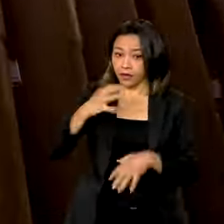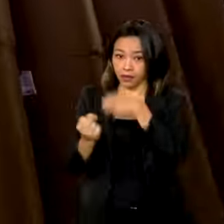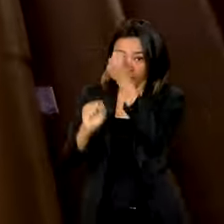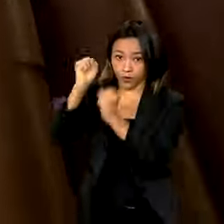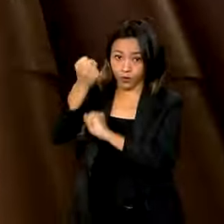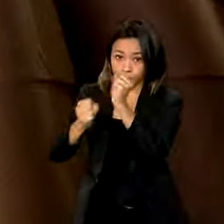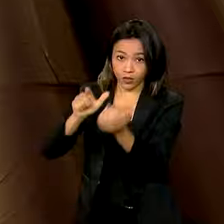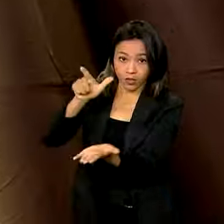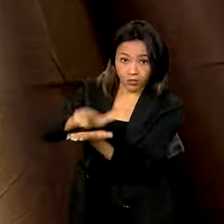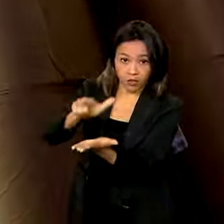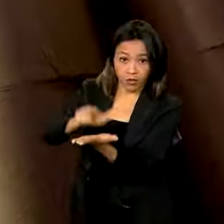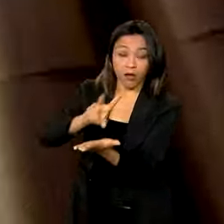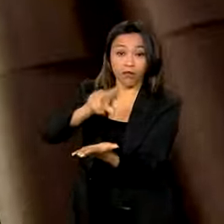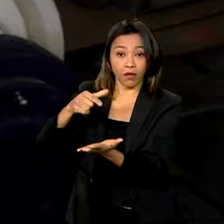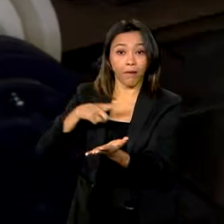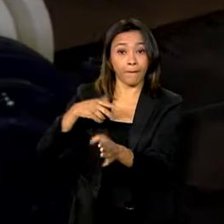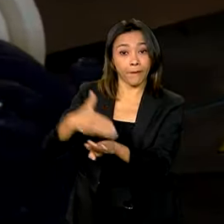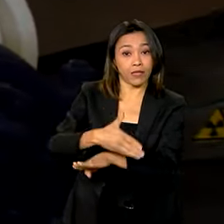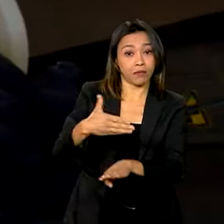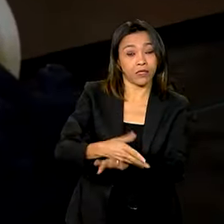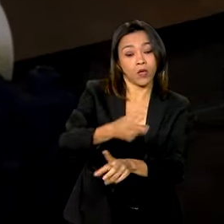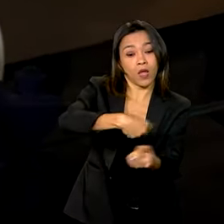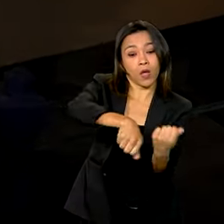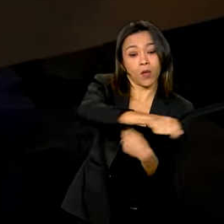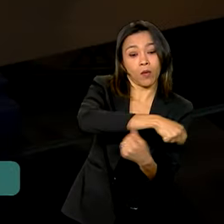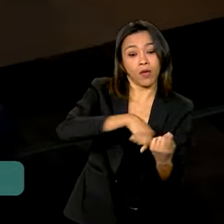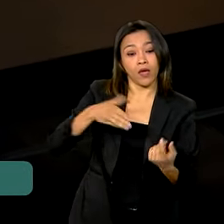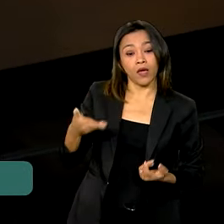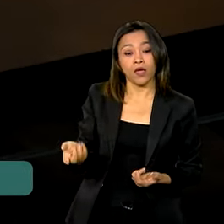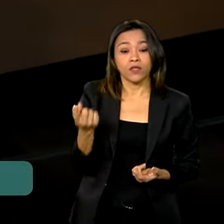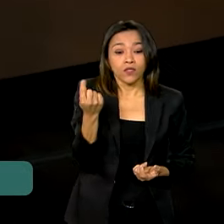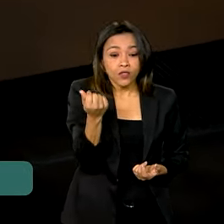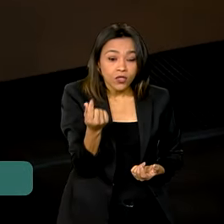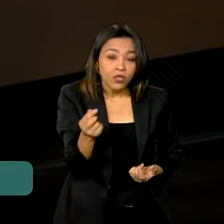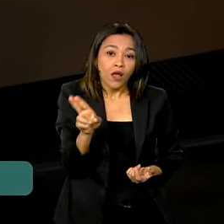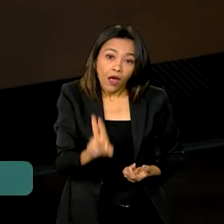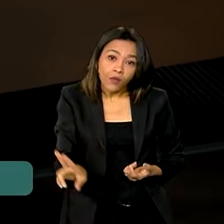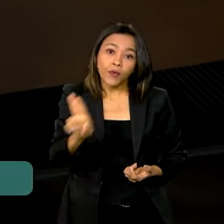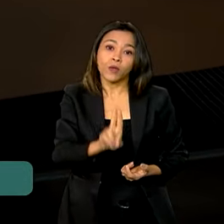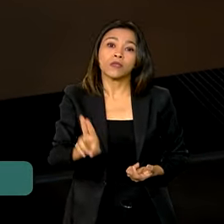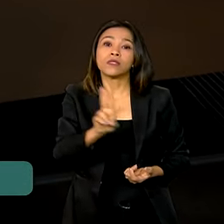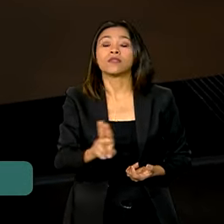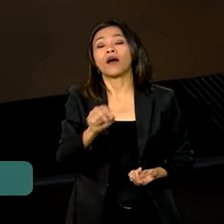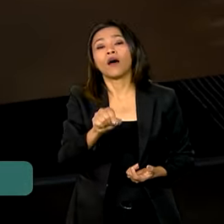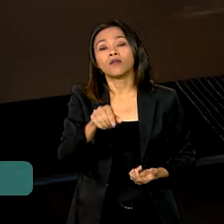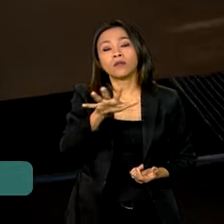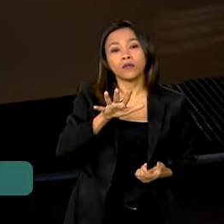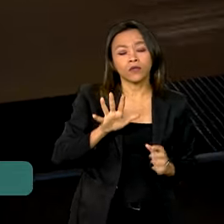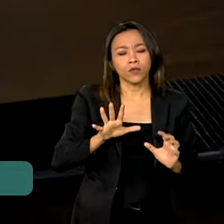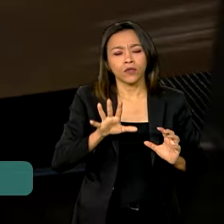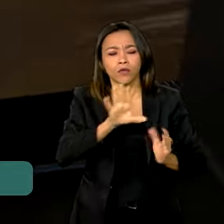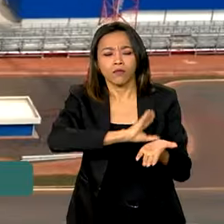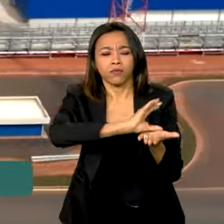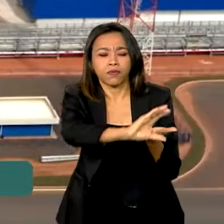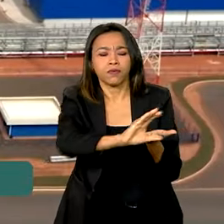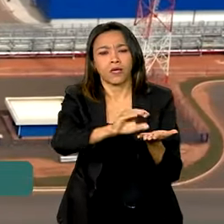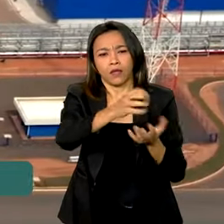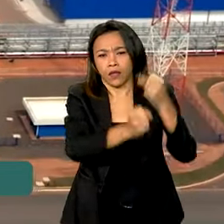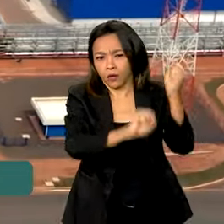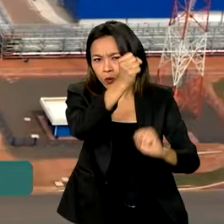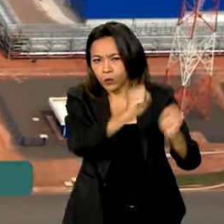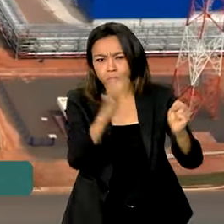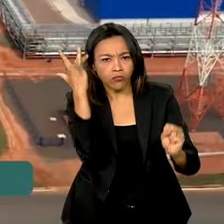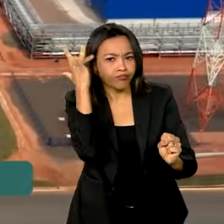mais a participação na economia brasileira. A verba será usada para a modernização de indústrias de celulose em todo o país e